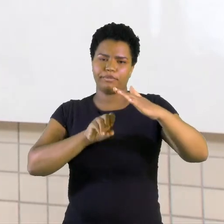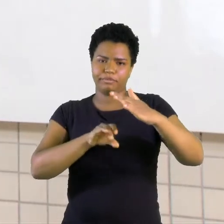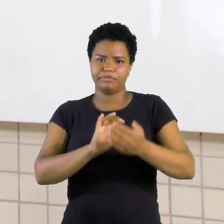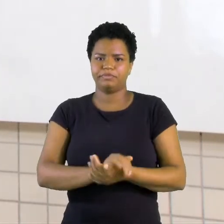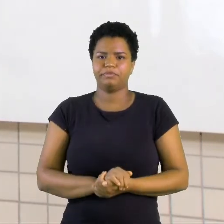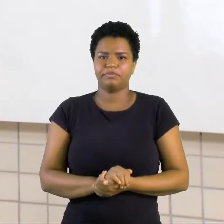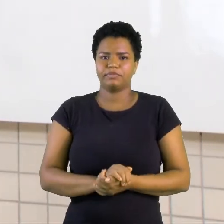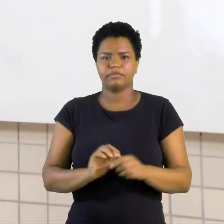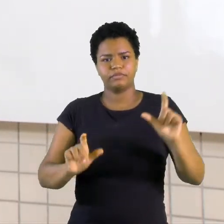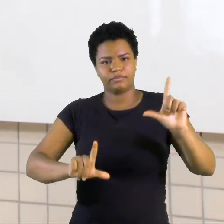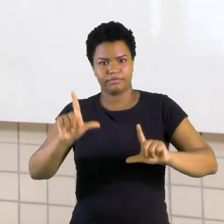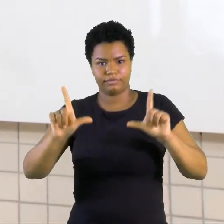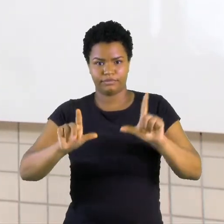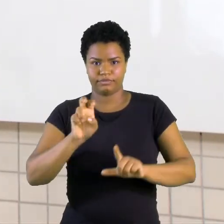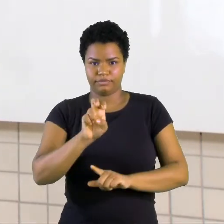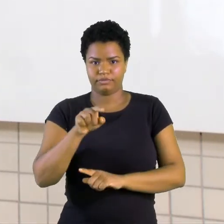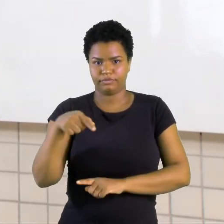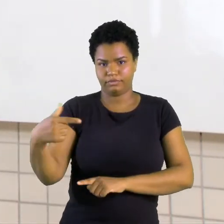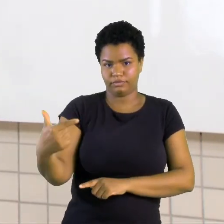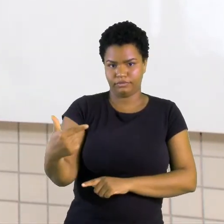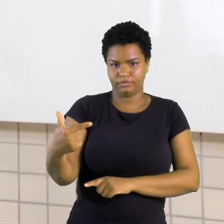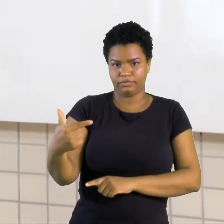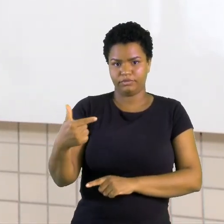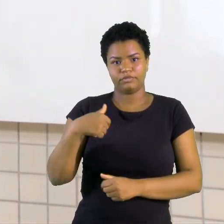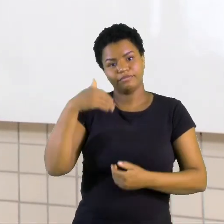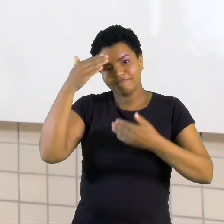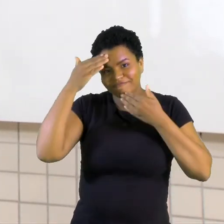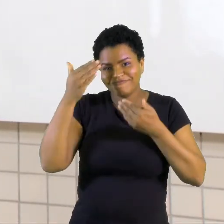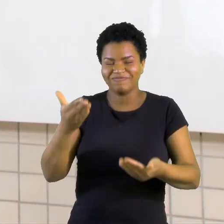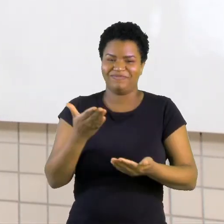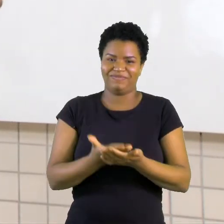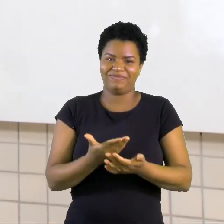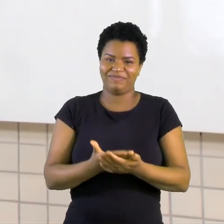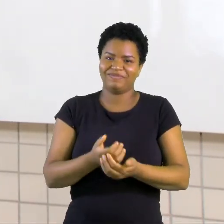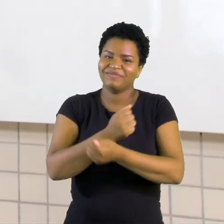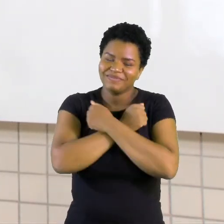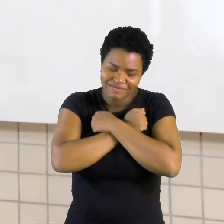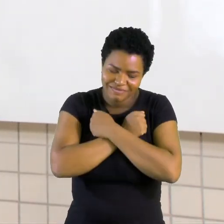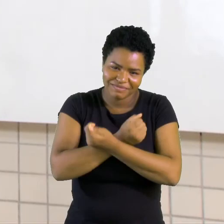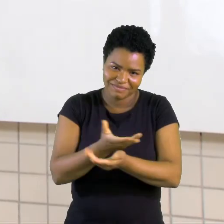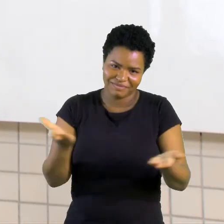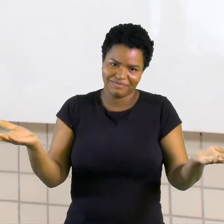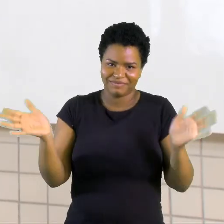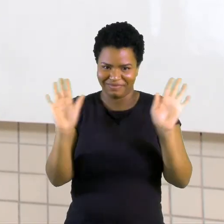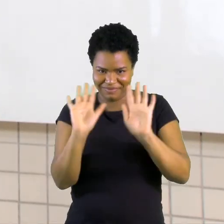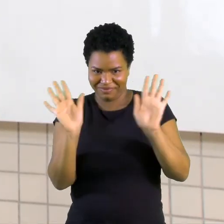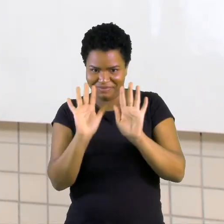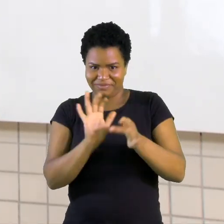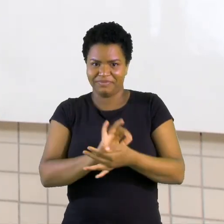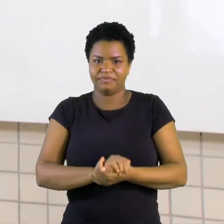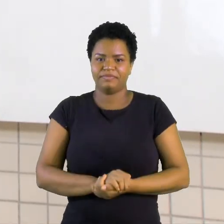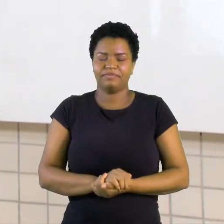sintonize a sua TV no canal 5.2. Fico muito grato por essa aula. Um abraço a todos. Tchau, tchau.